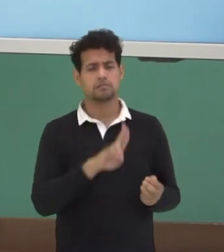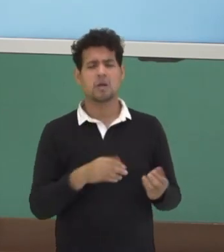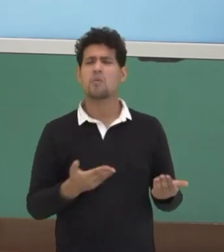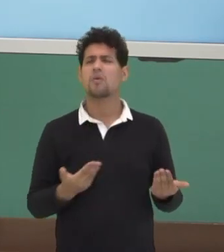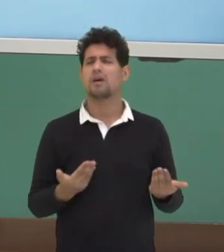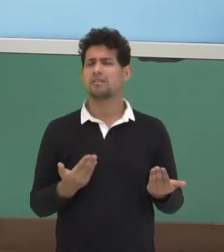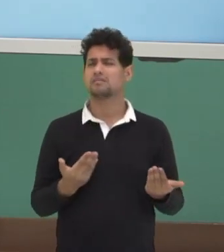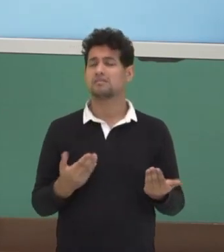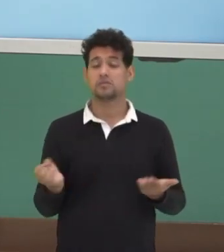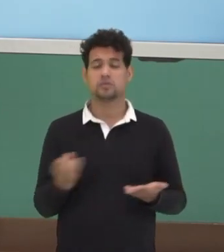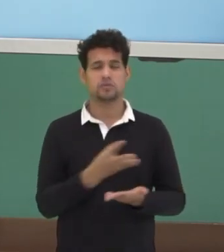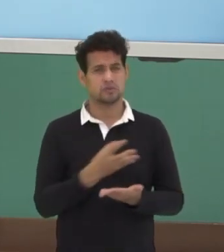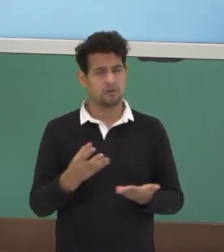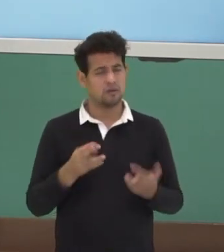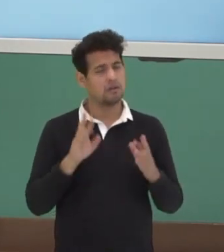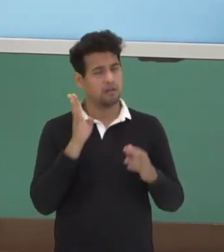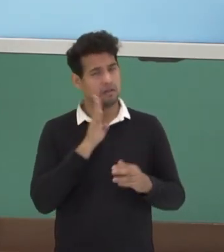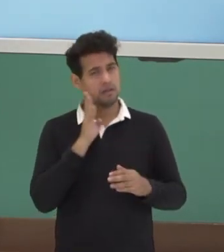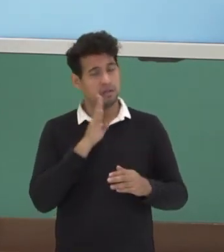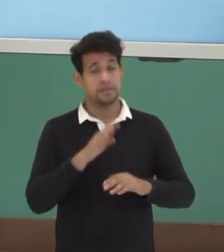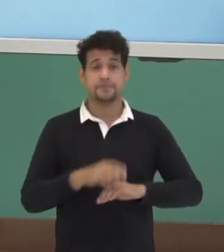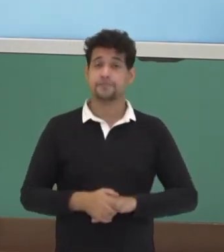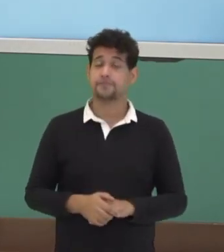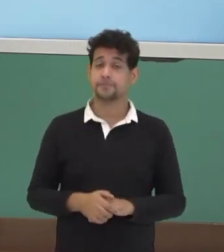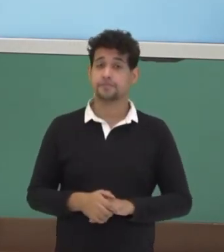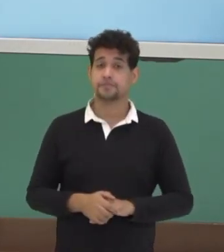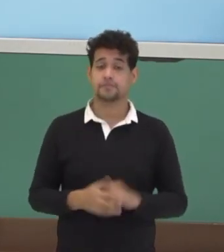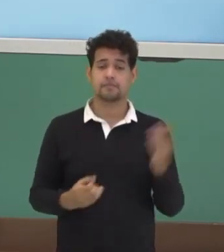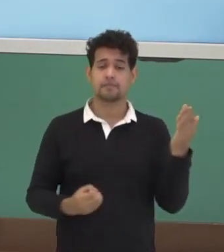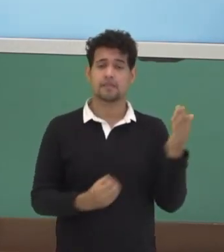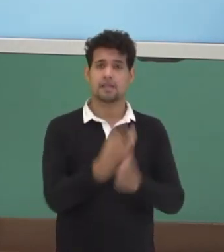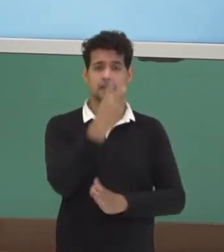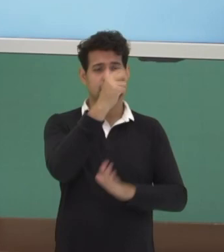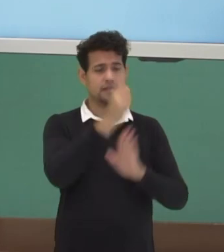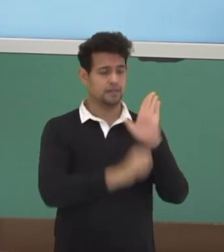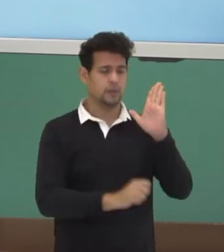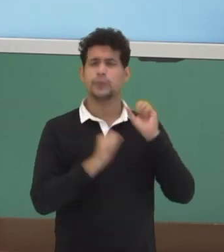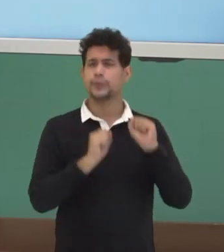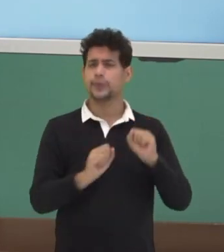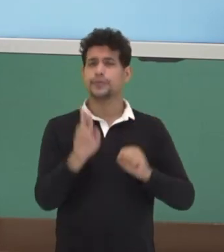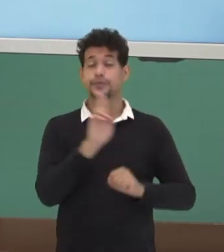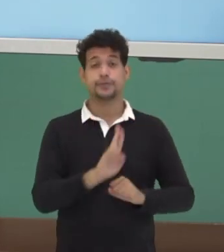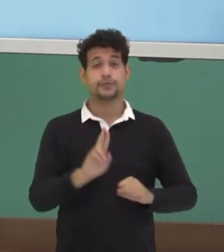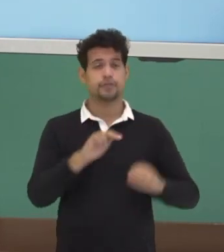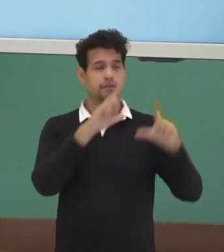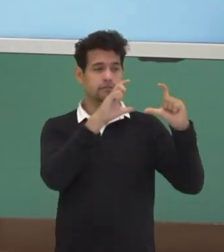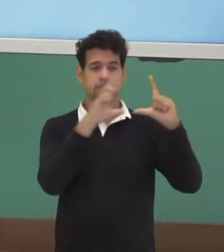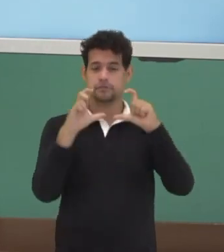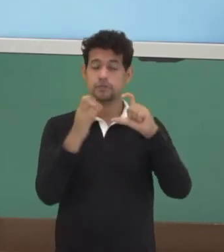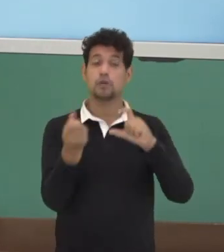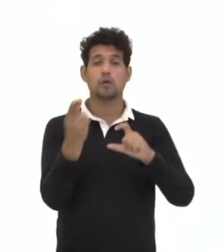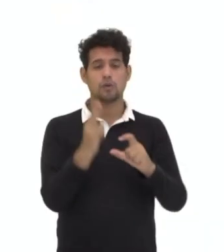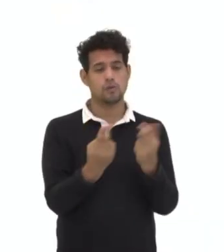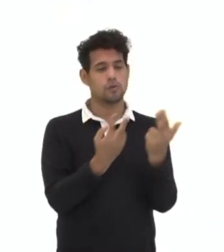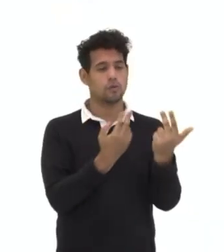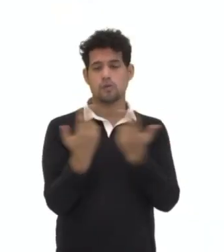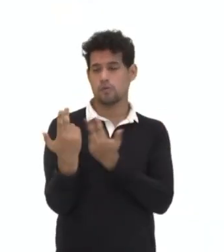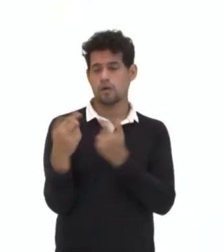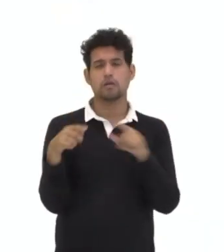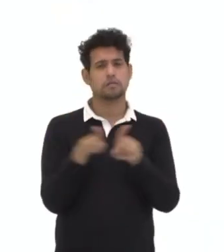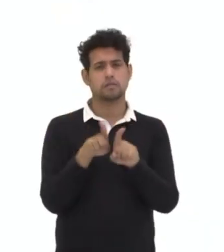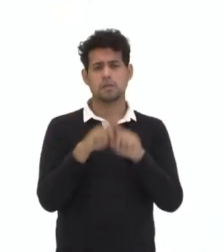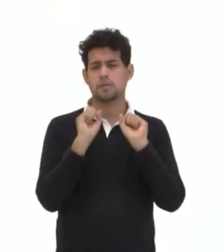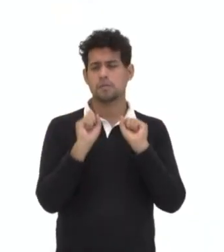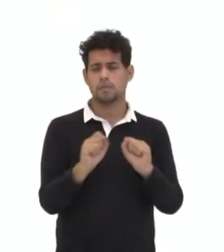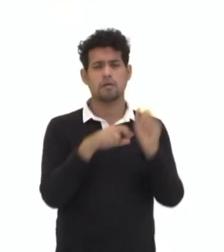de moderno, de bacana. Produção textual, você pode usar a imagem ao lado ou outra semelhante, né? Que você pode